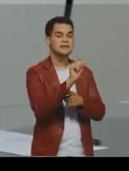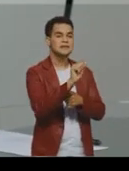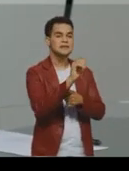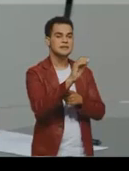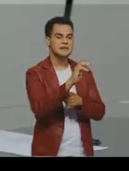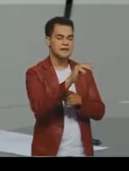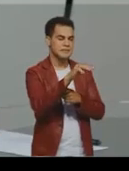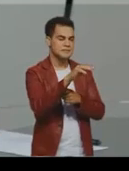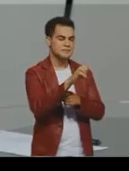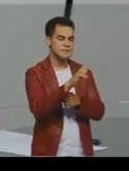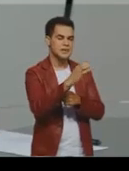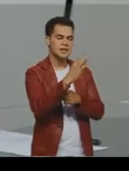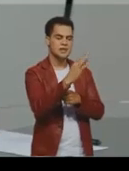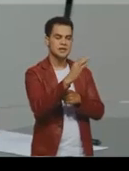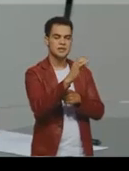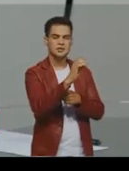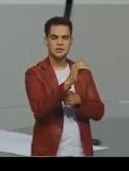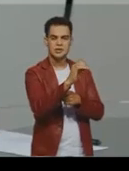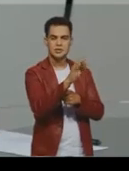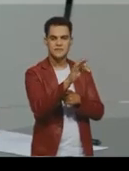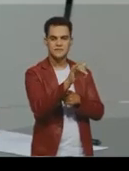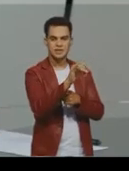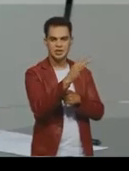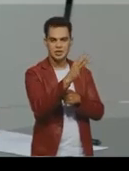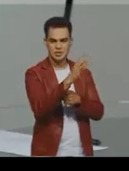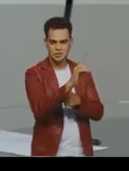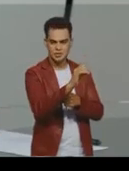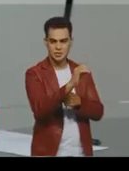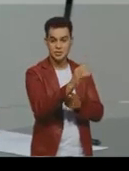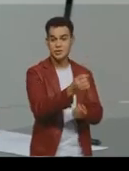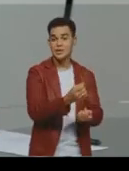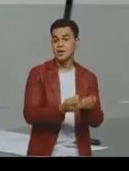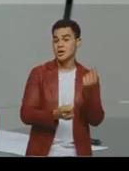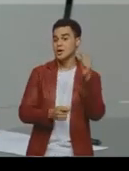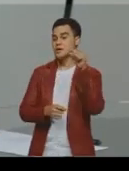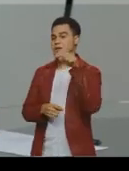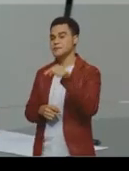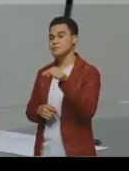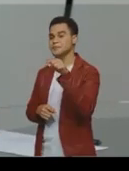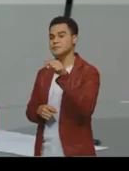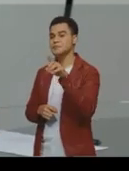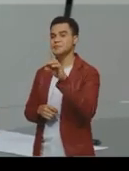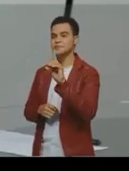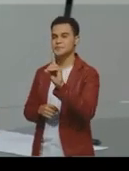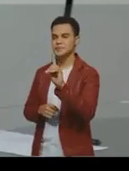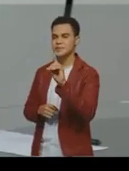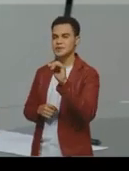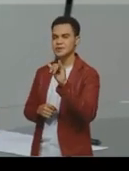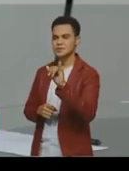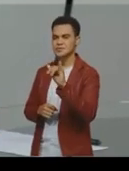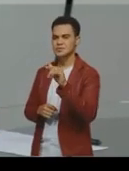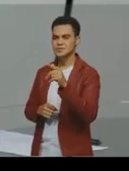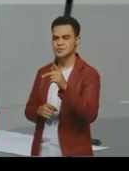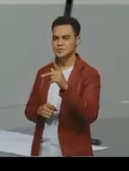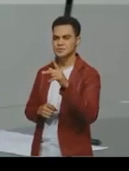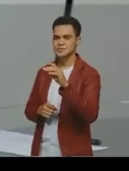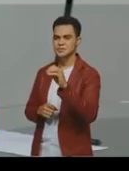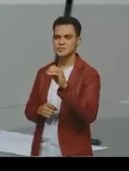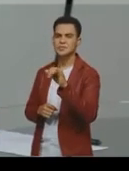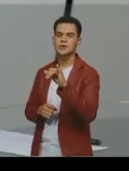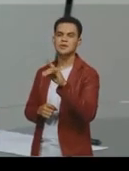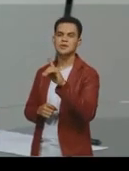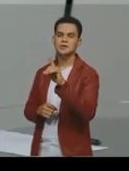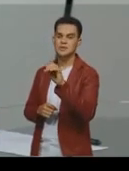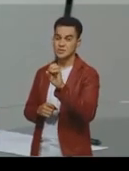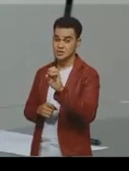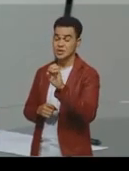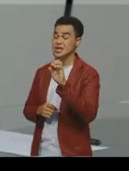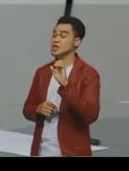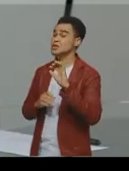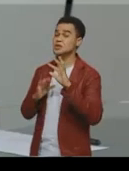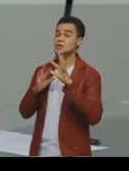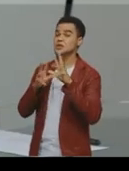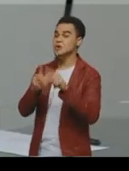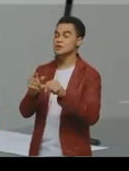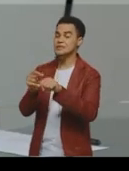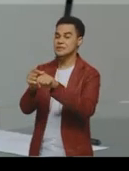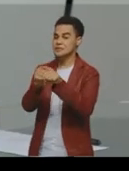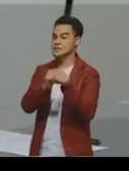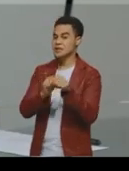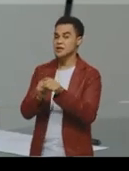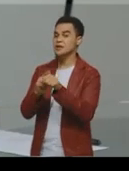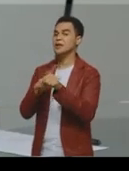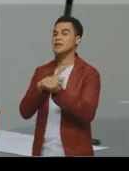gametófito, tá? E a fase diploide, onde todas as células vão possuir aquele número total